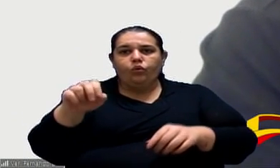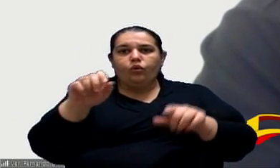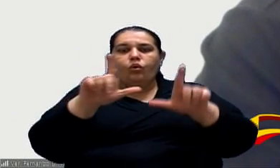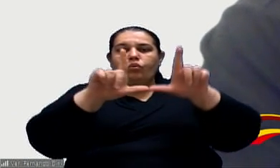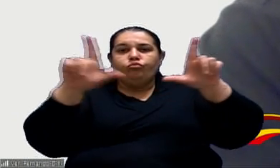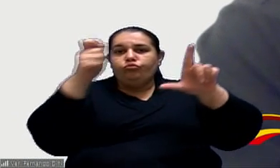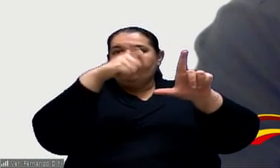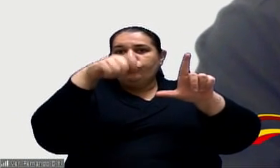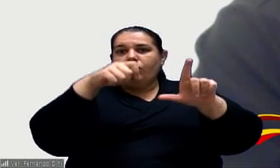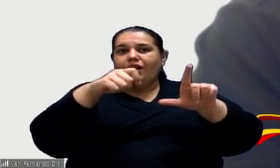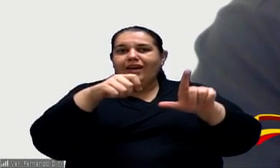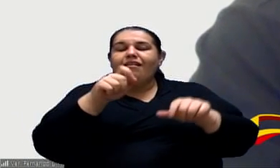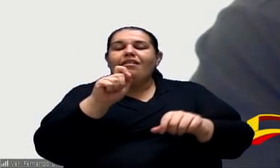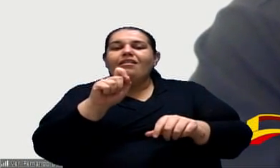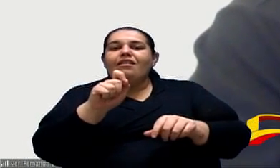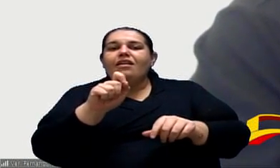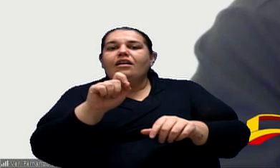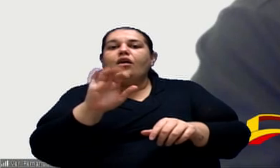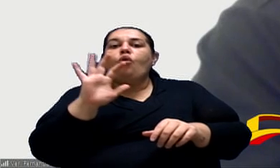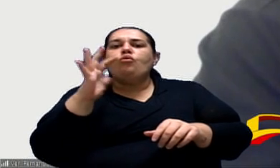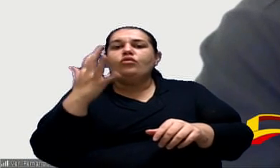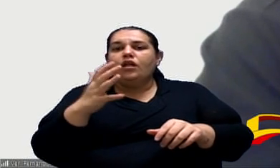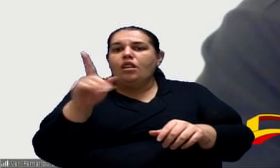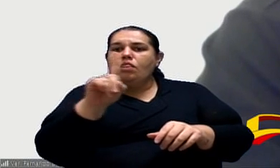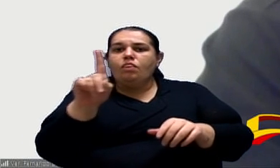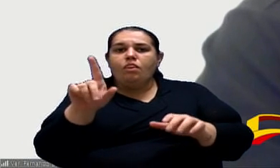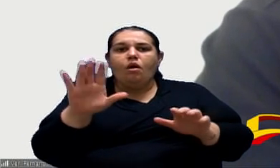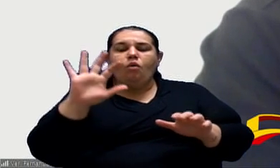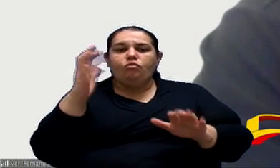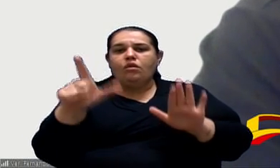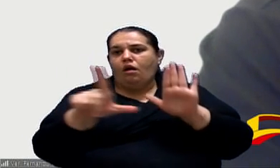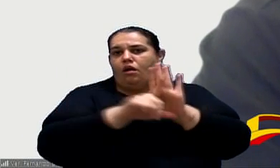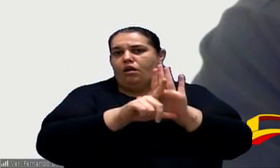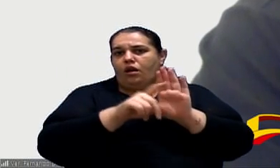de descumprimento da lei número tal,